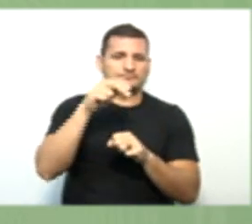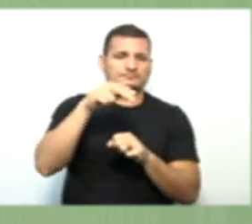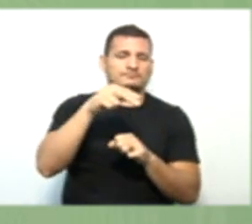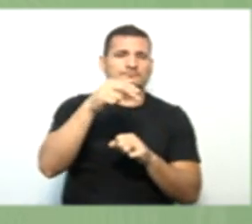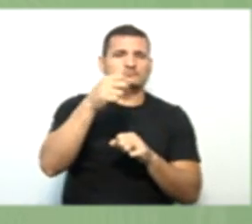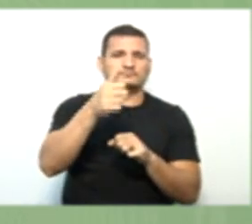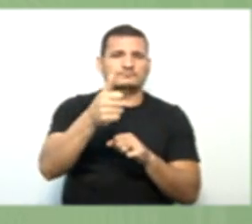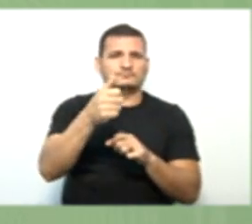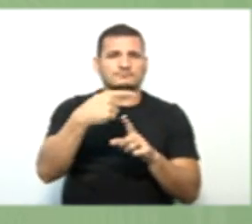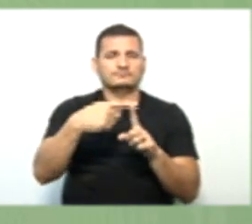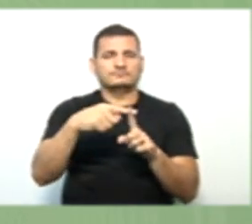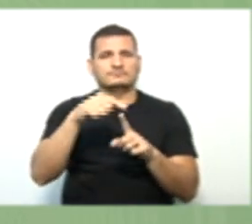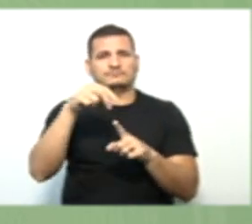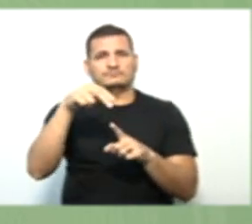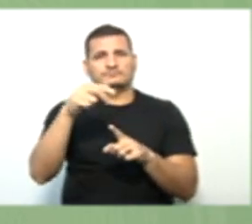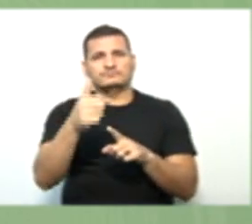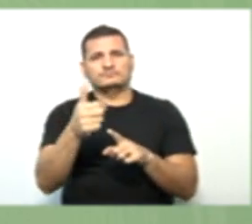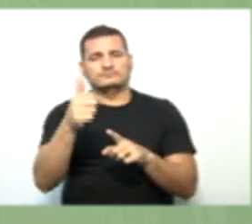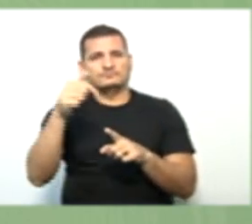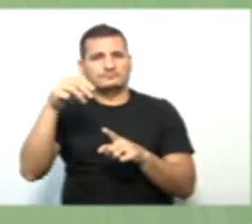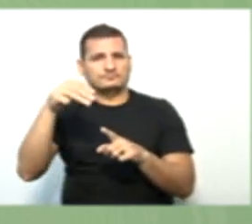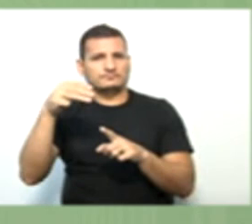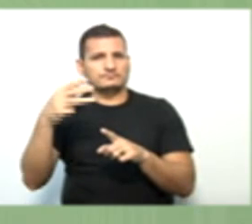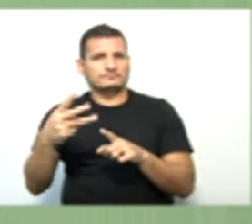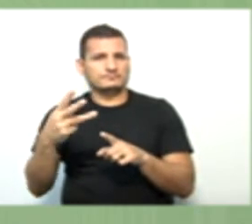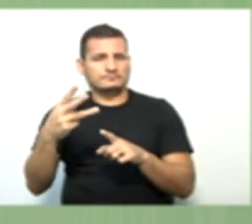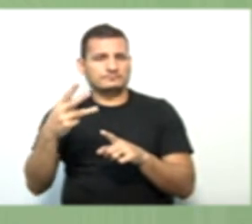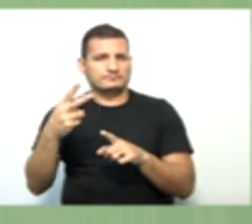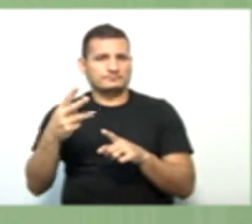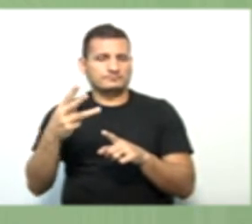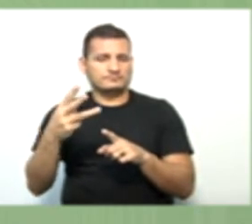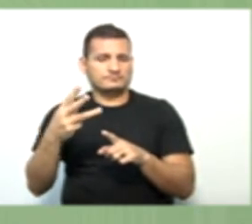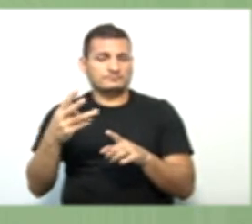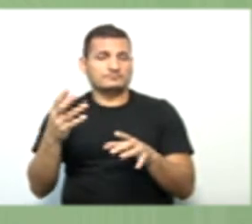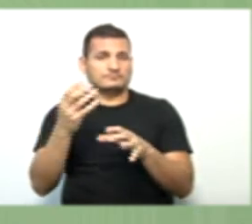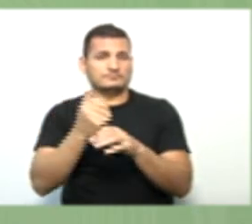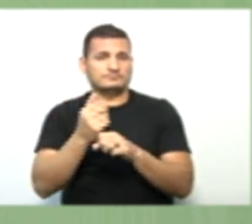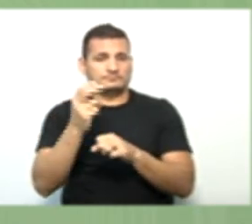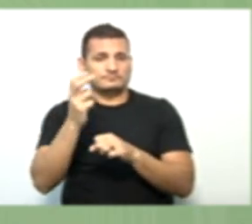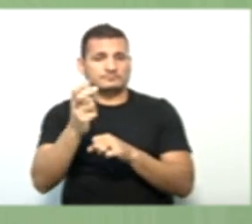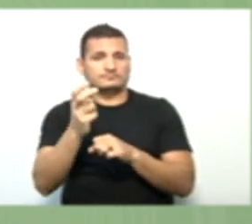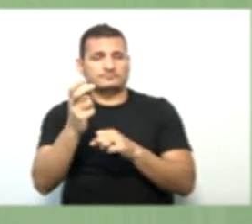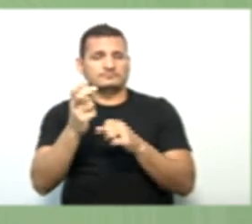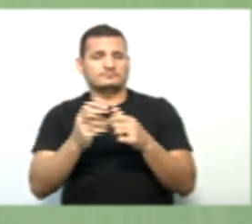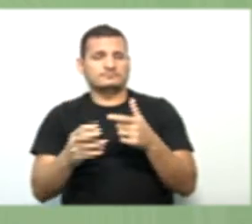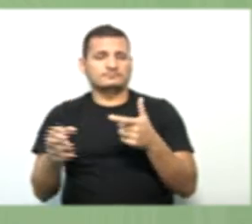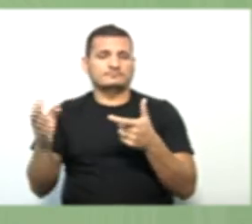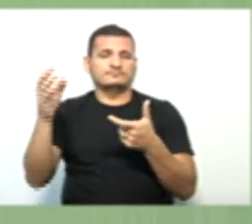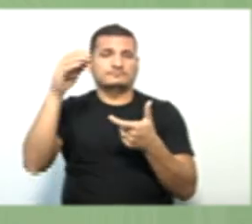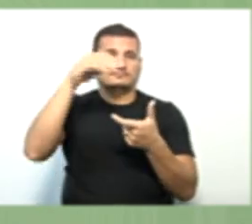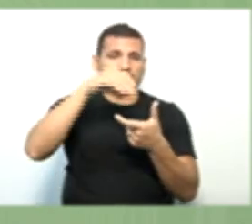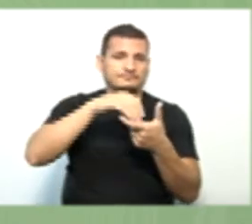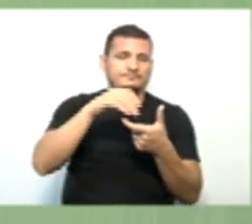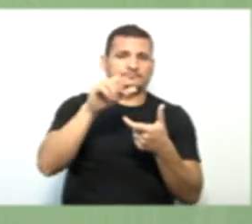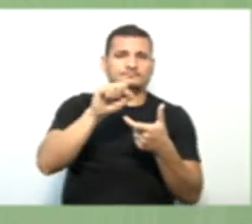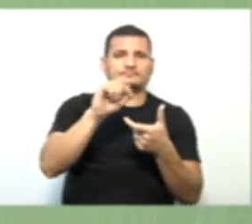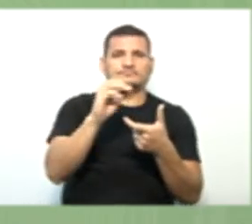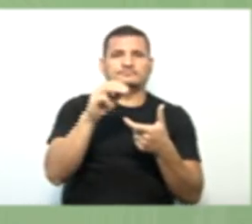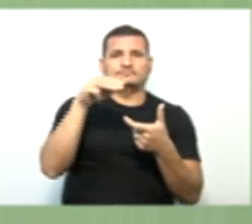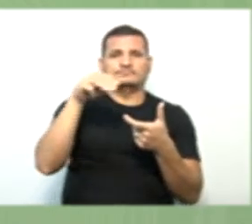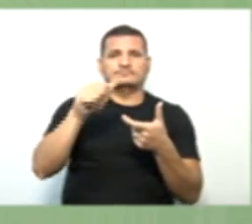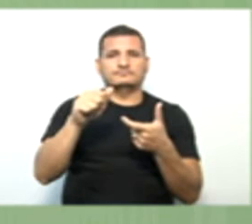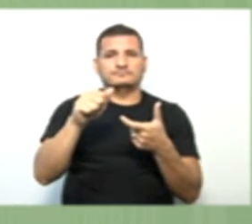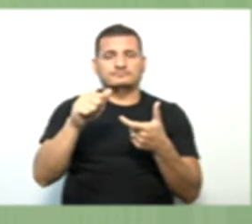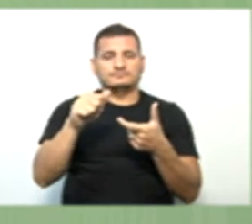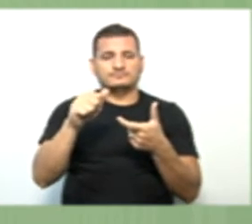que é 3, dá 5. E esse valor 5 vai ser armazenado dentro da variável valor soma.